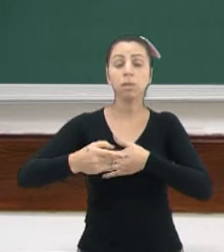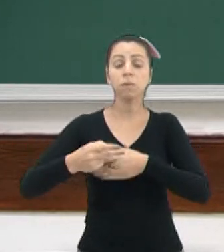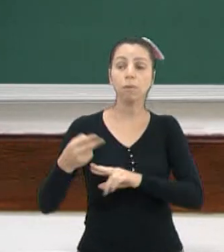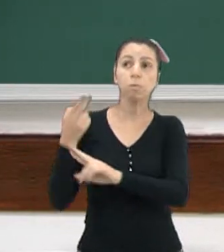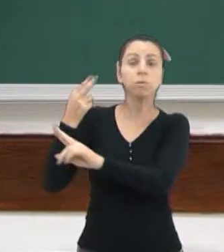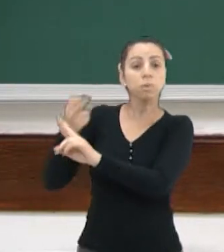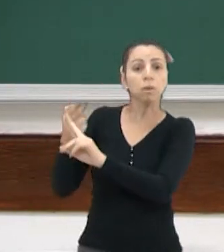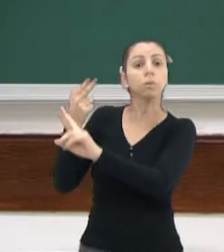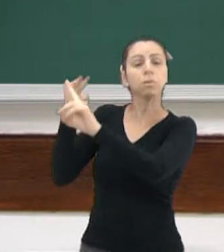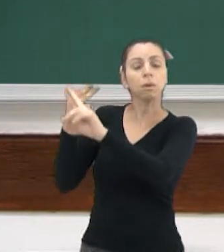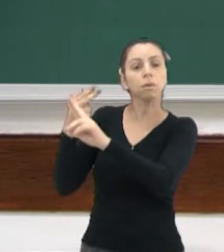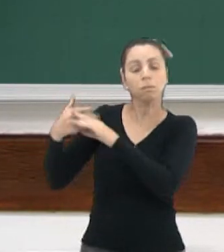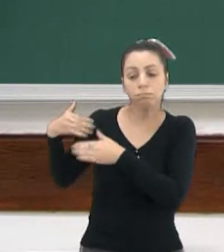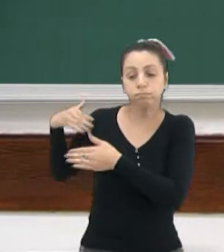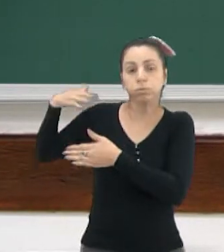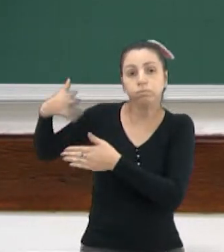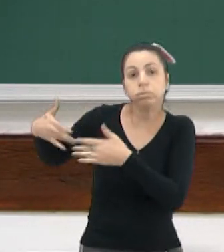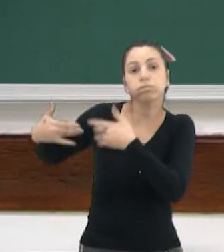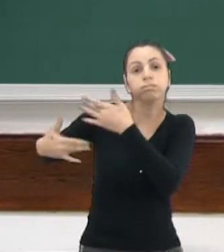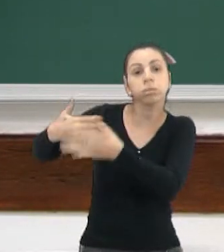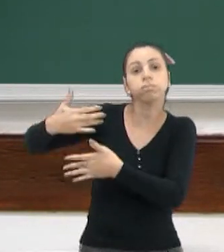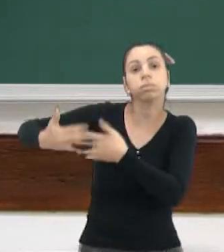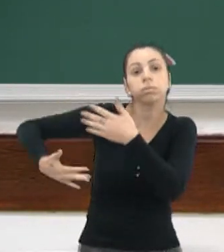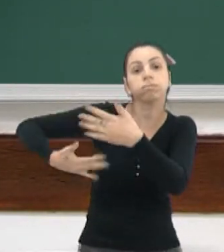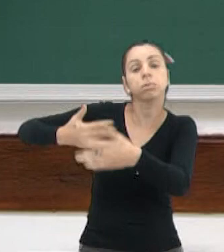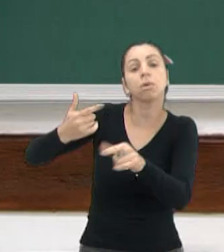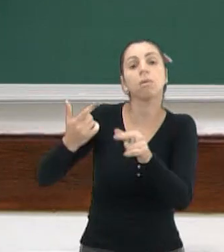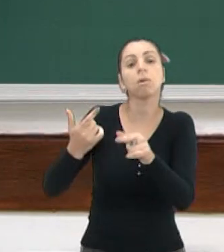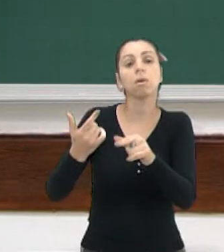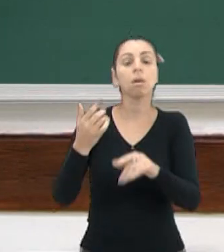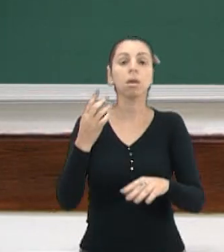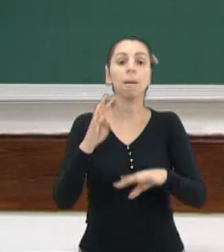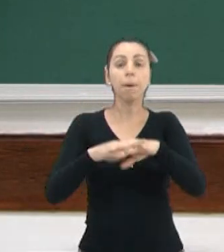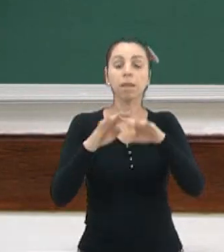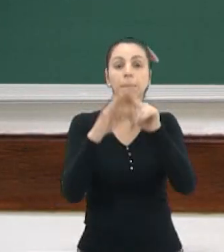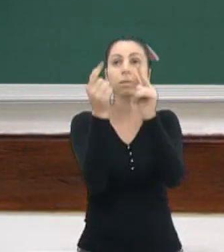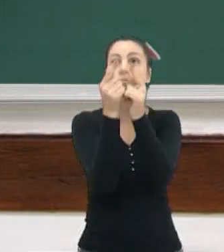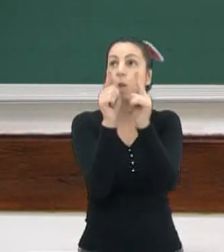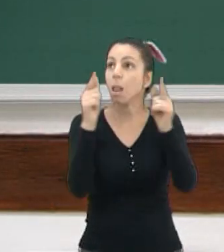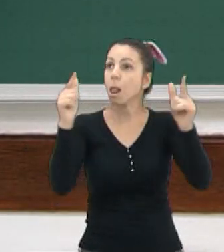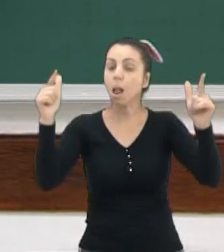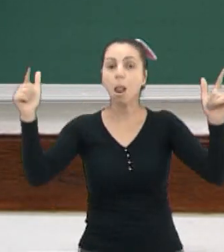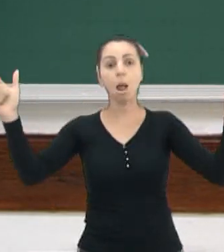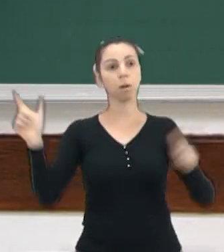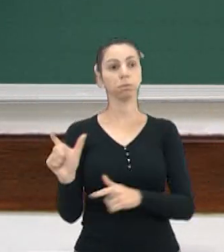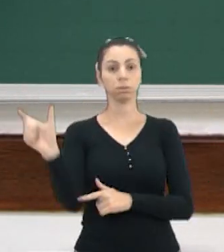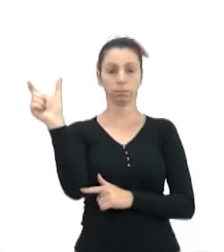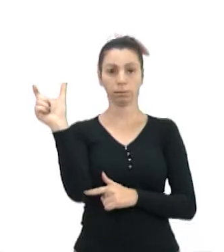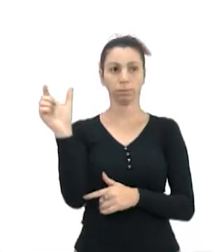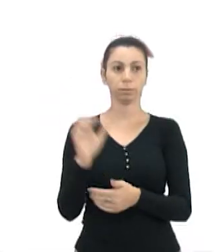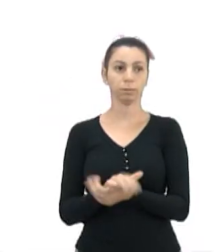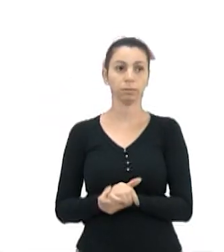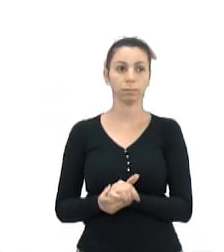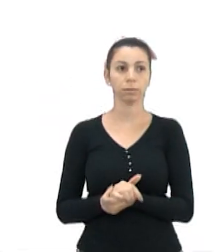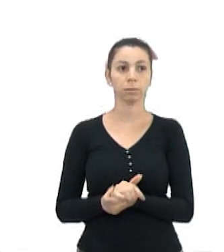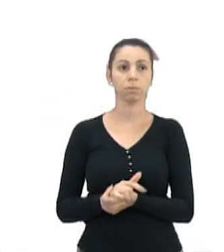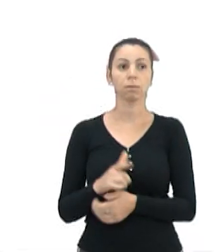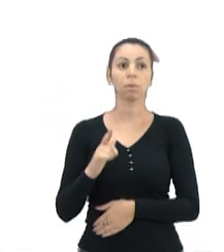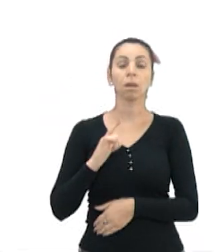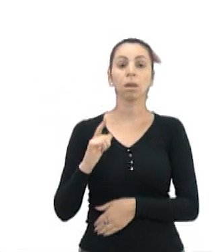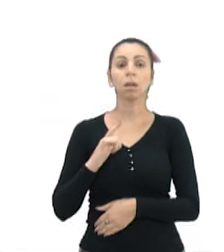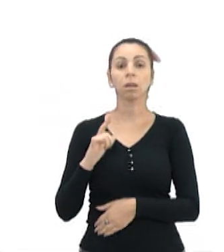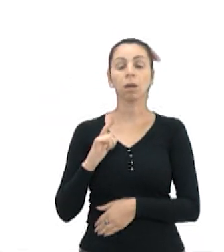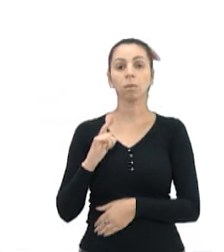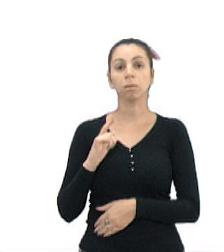e ampliando o cálculo com as letras. Mas vamos continuar. Expressões e cálculos